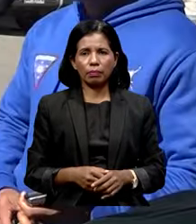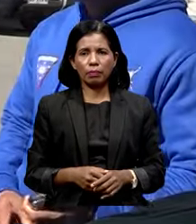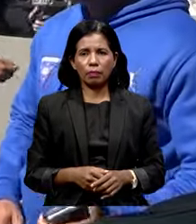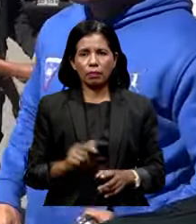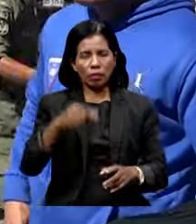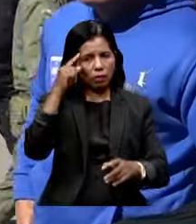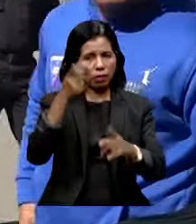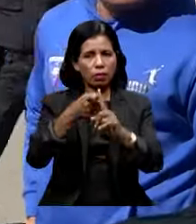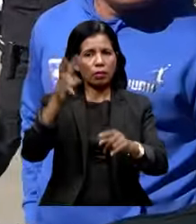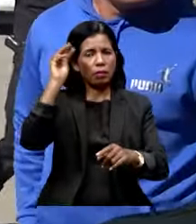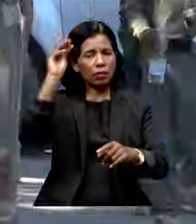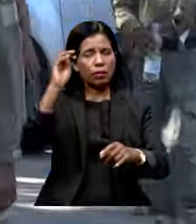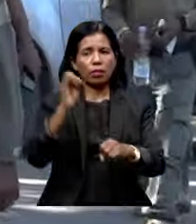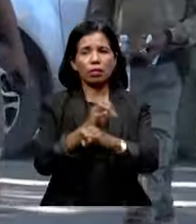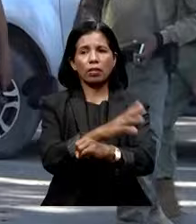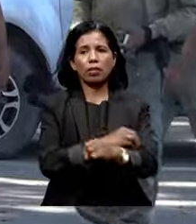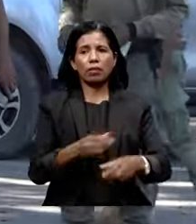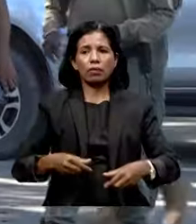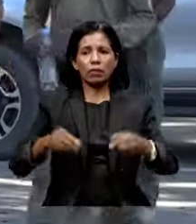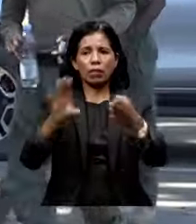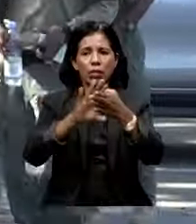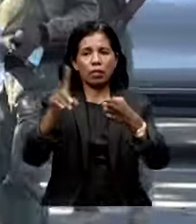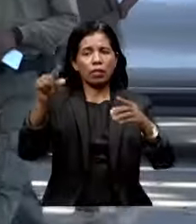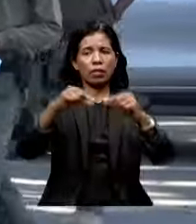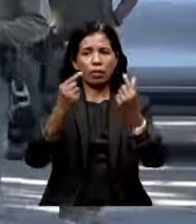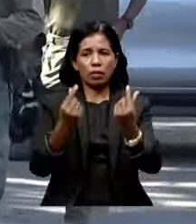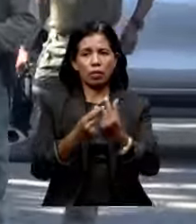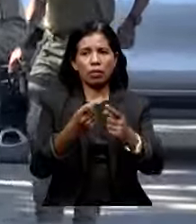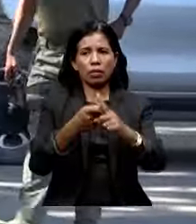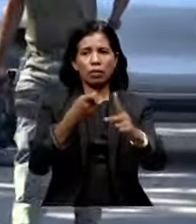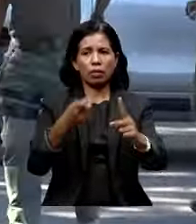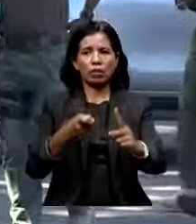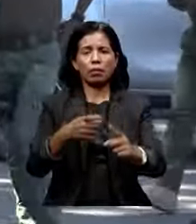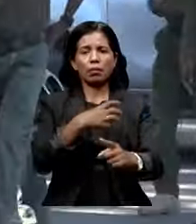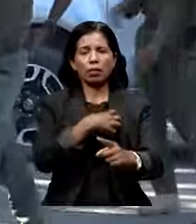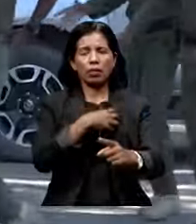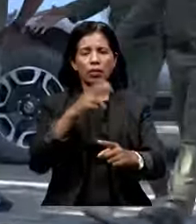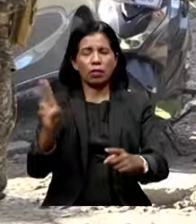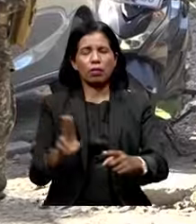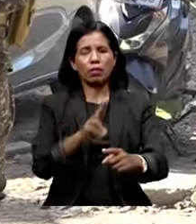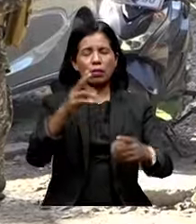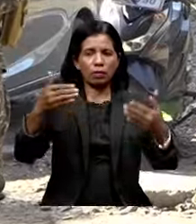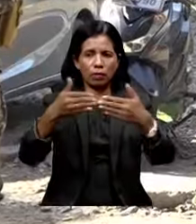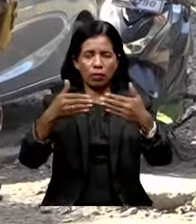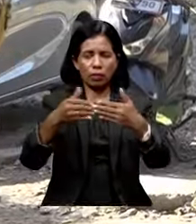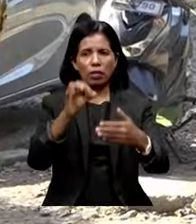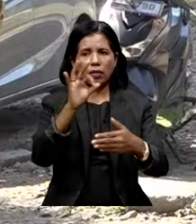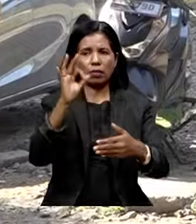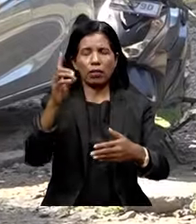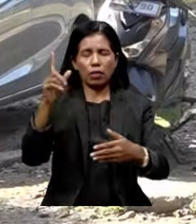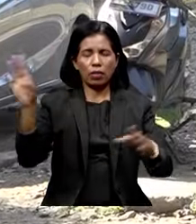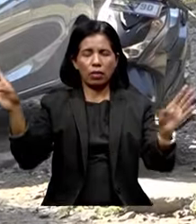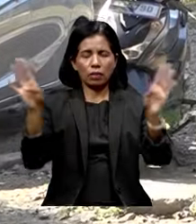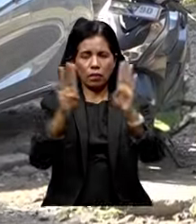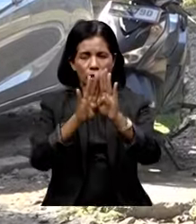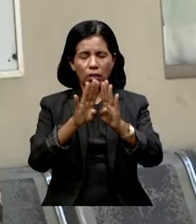Governo e o Ministério Interior assaiona despacho ida ba equipa conjunta composta si Polícia Unidade Fronteira no FFDTL a tutaca